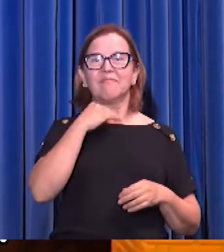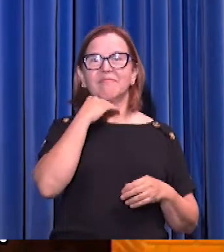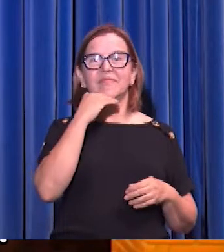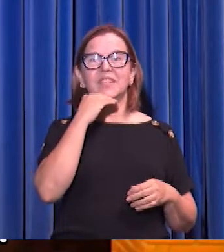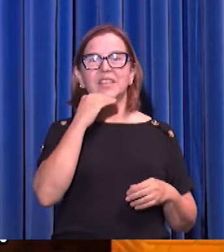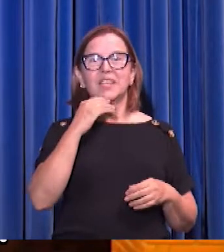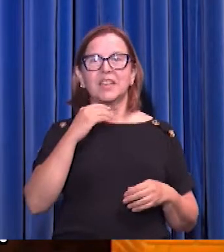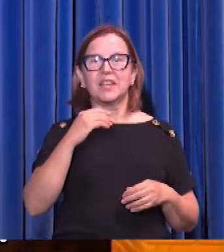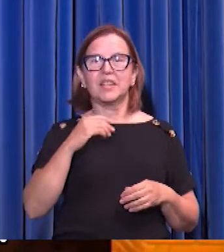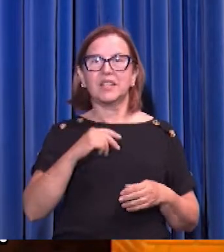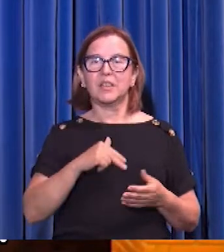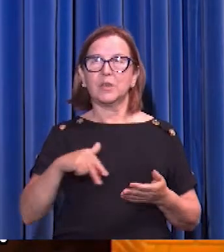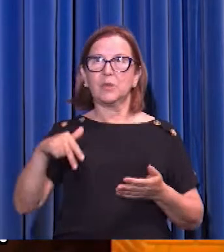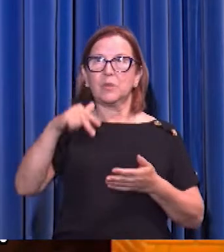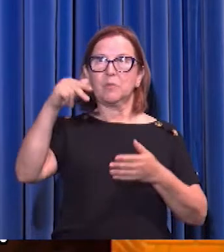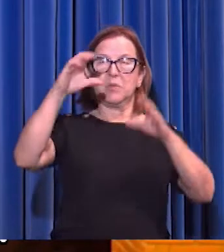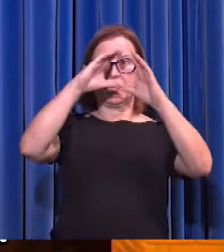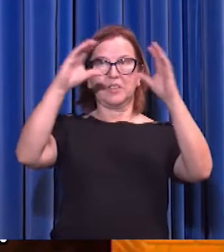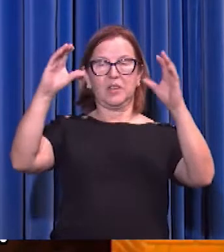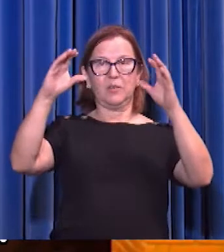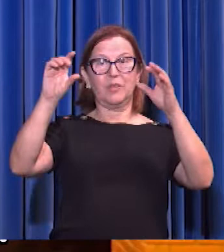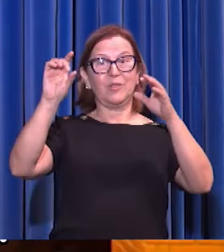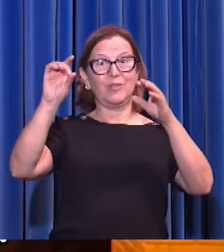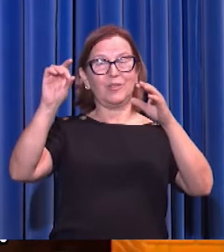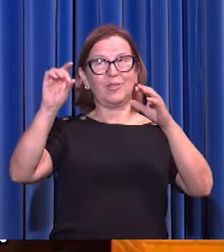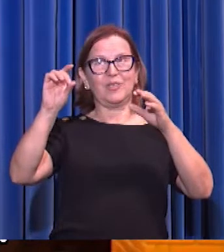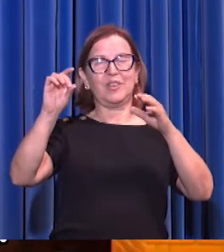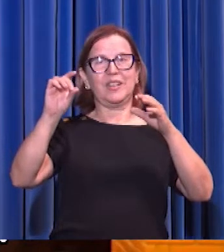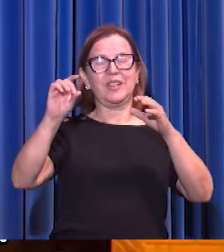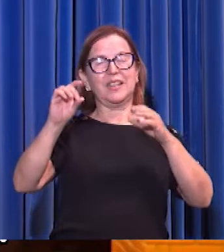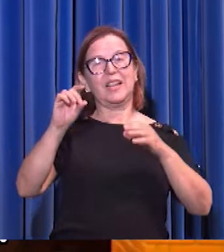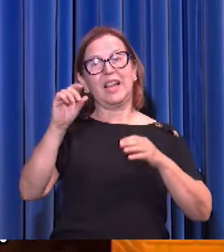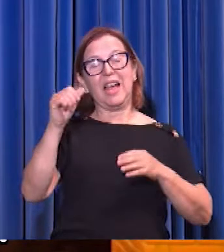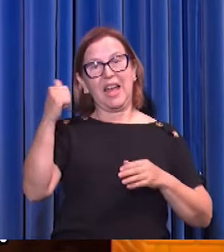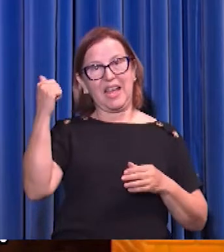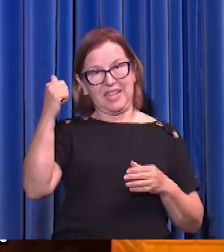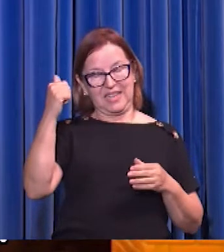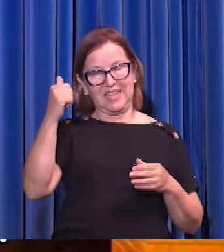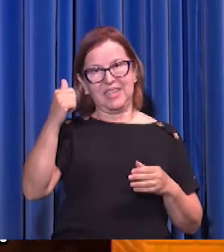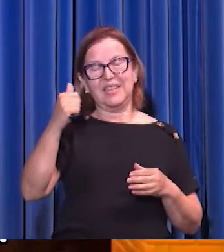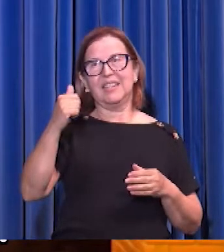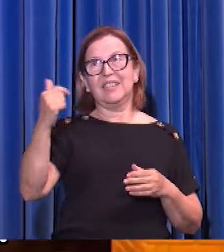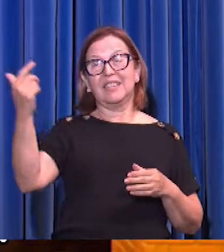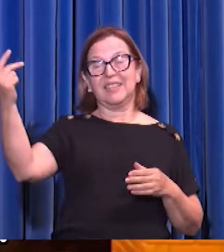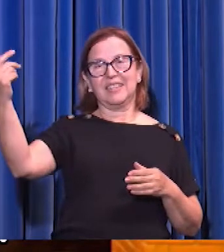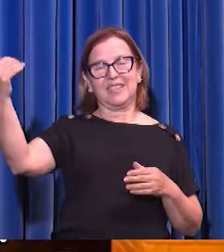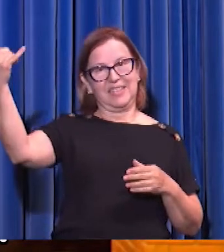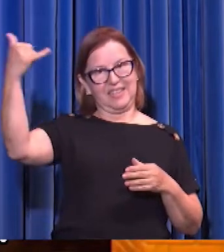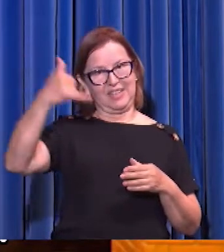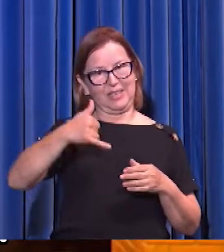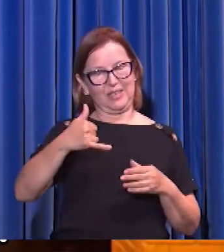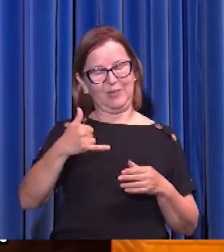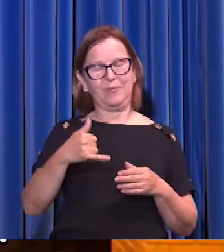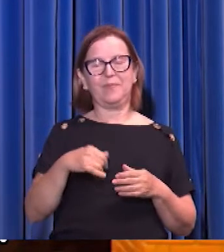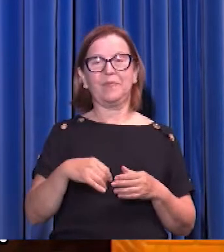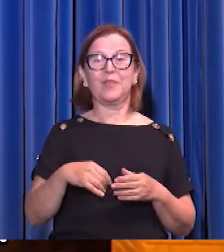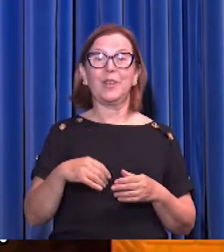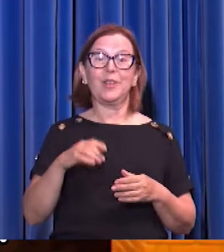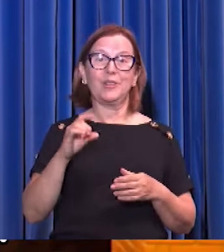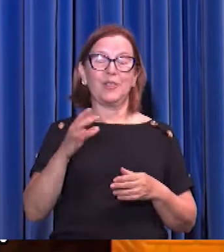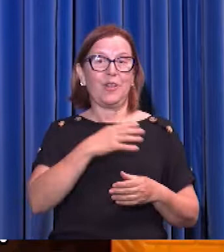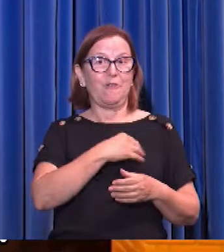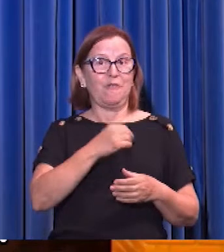senão aquele que do céu desceu, a saber, o Filho do Homem que está no céu. E de modo,